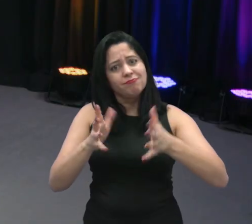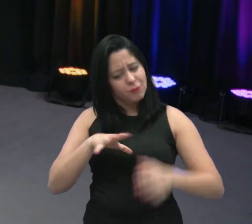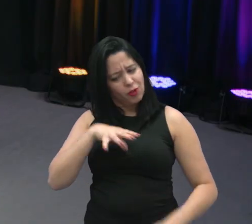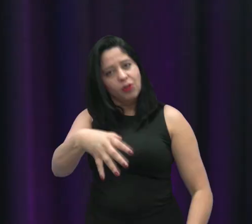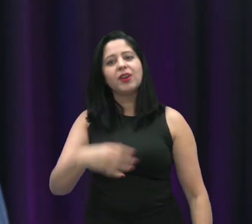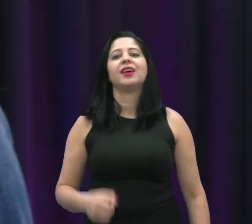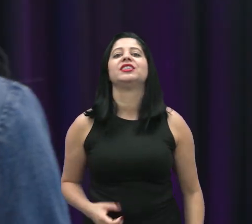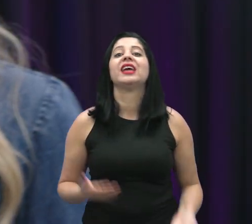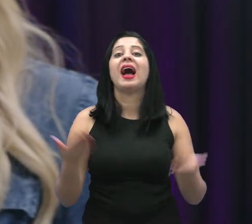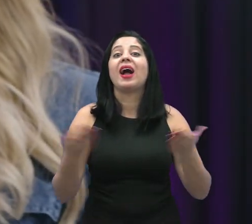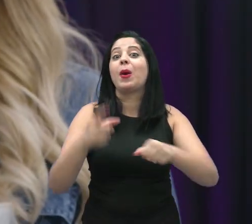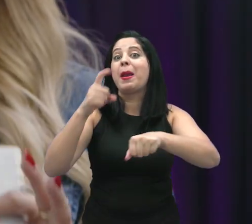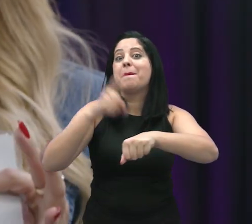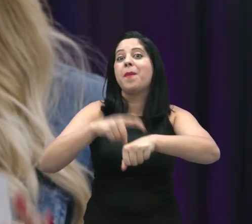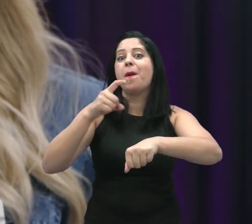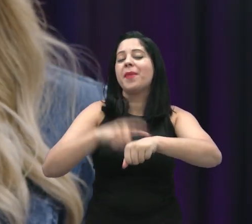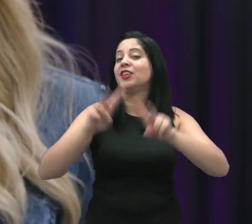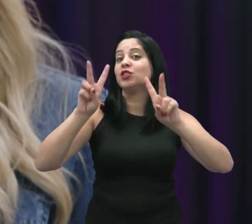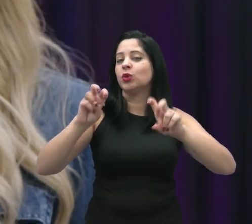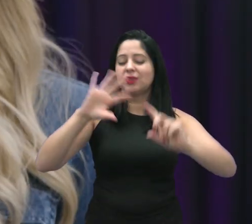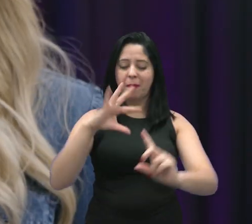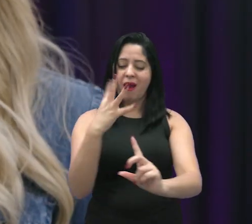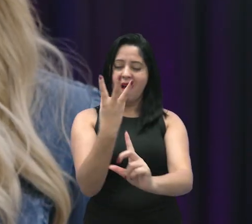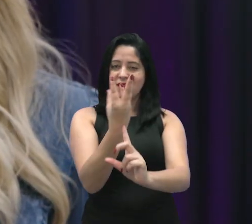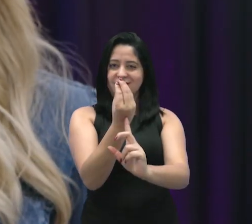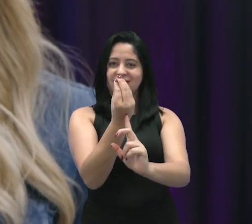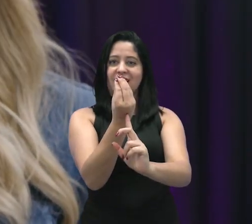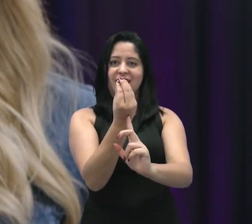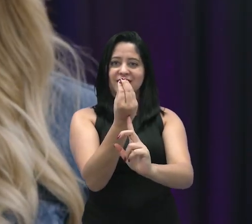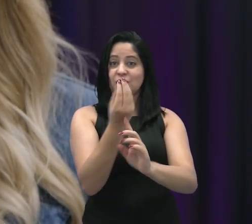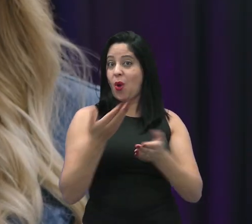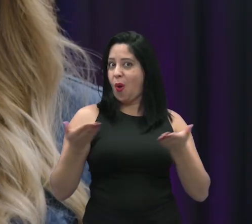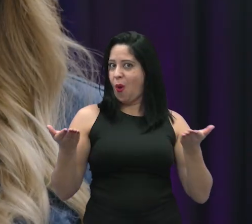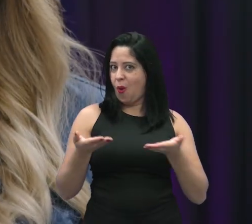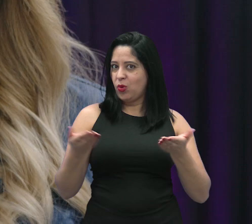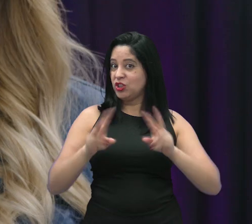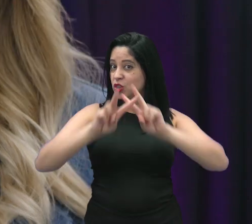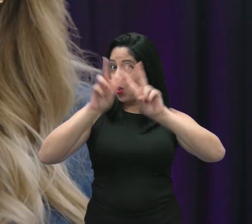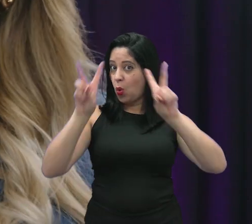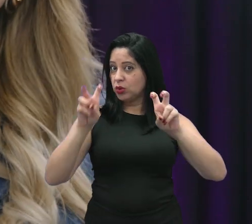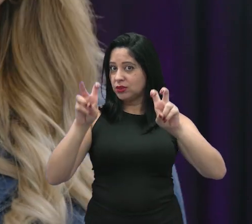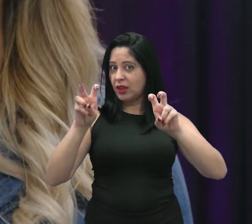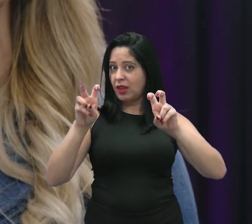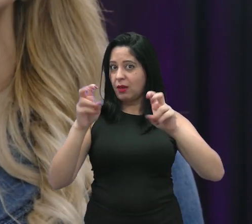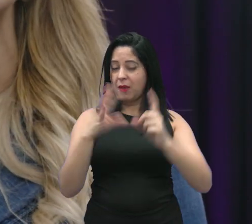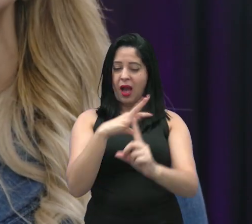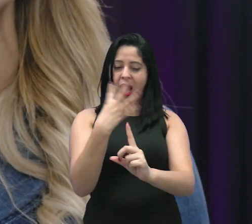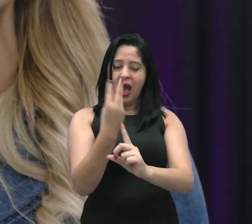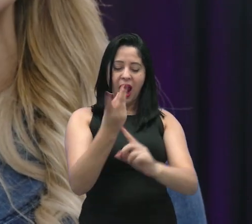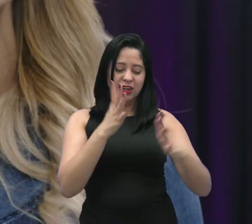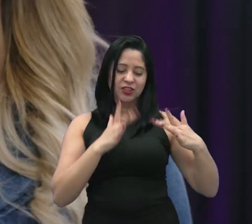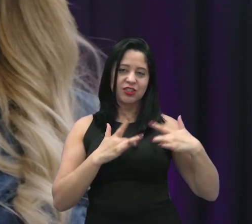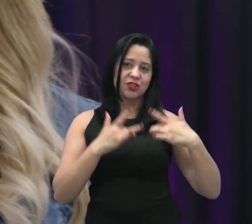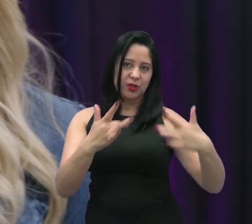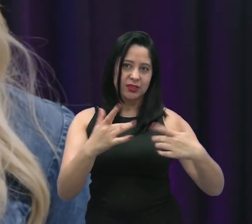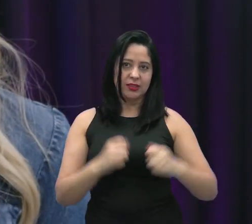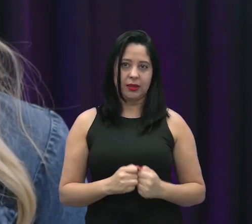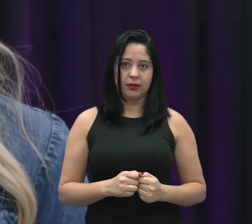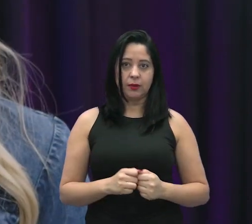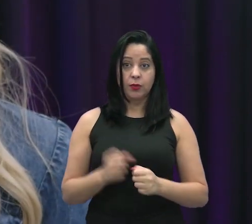coragem. E chegou a hora de falar de arte aqui no Inspiração. E hoje o tema é arte